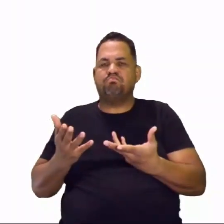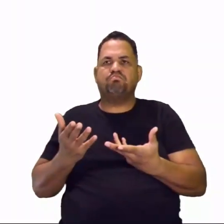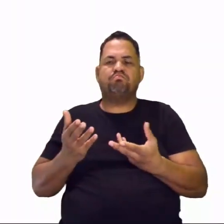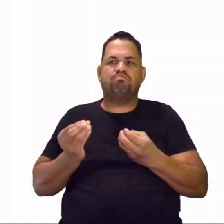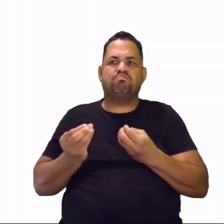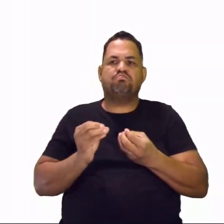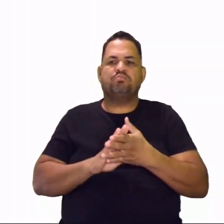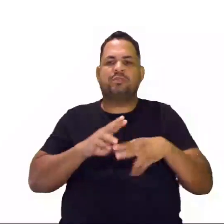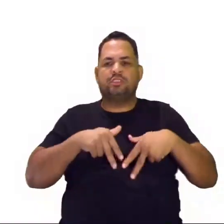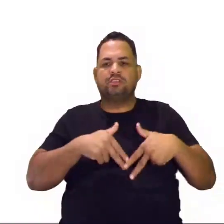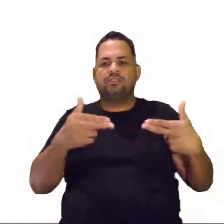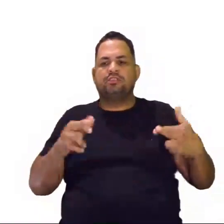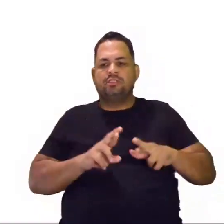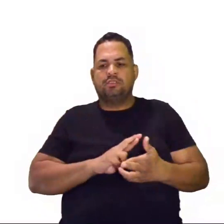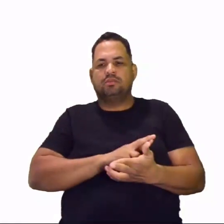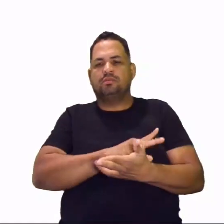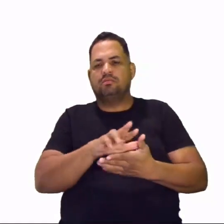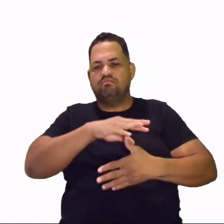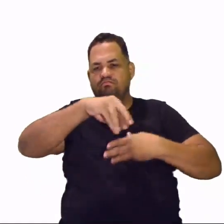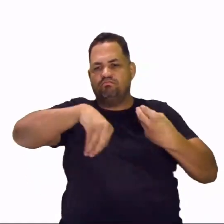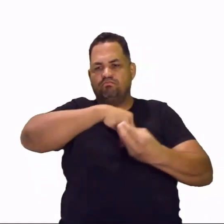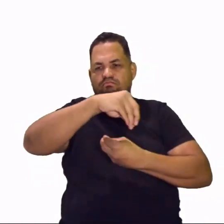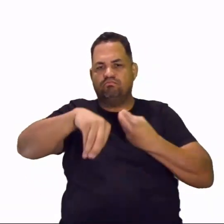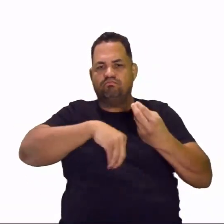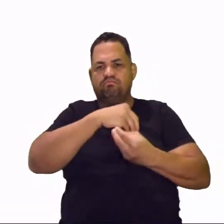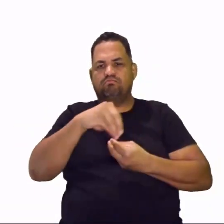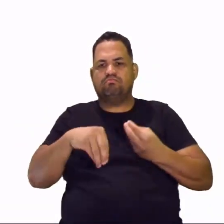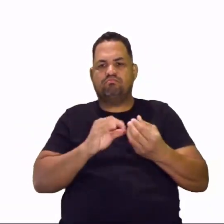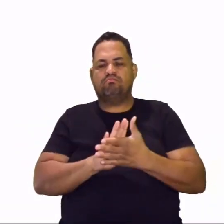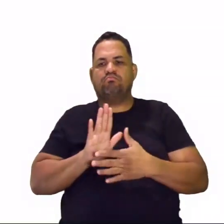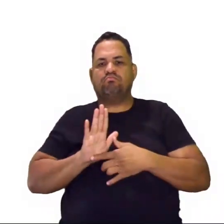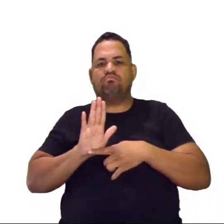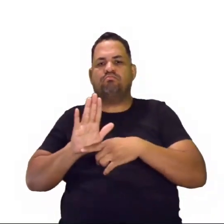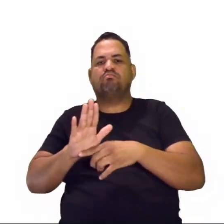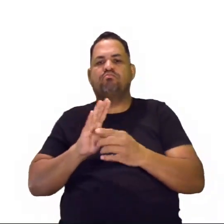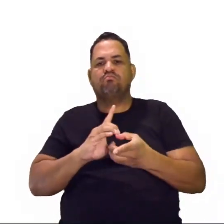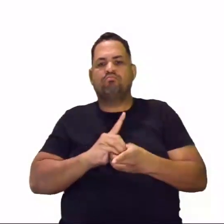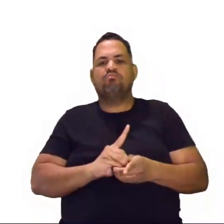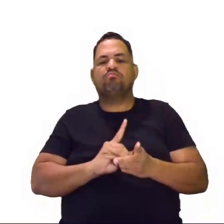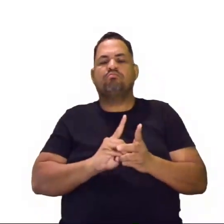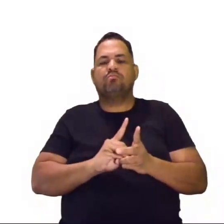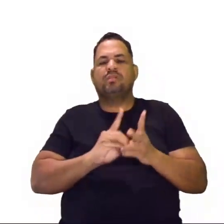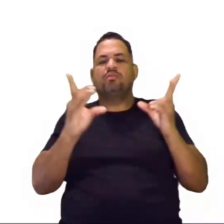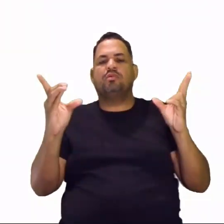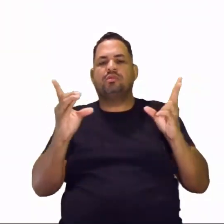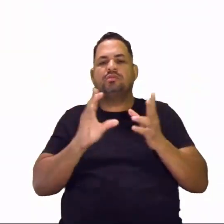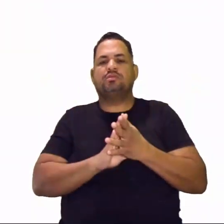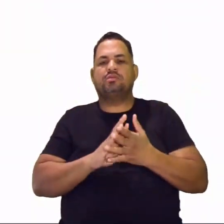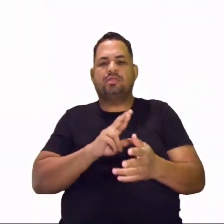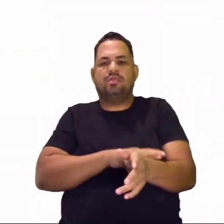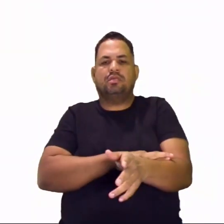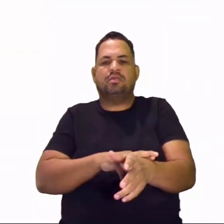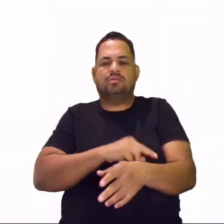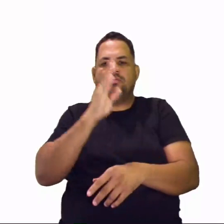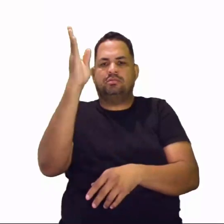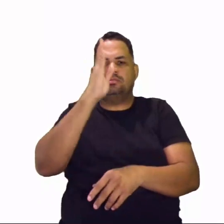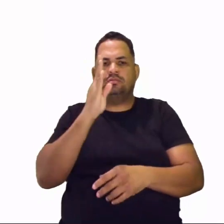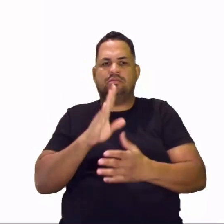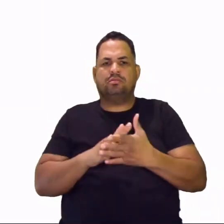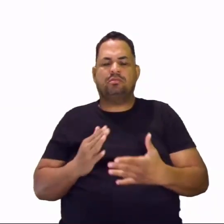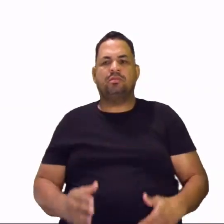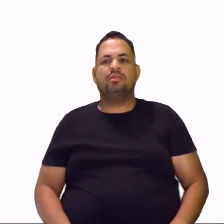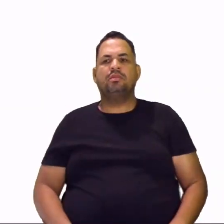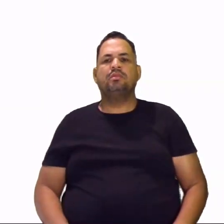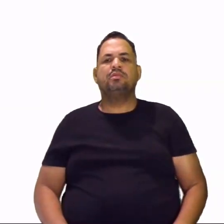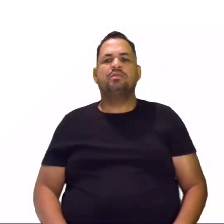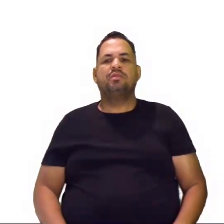de etnias e a mestiçagem contribuíram para uma democracia racial no Brasil. E aí, agora eu deixo com